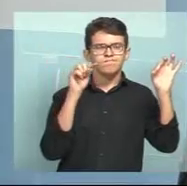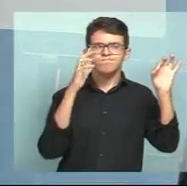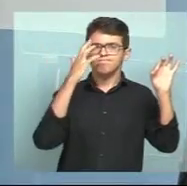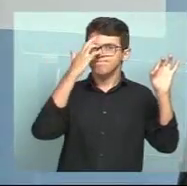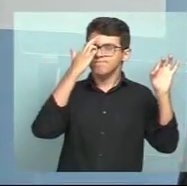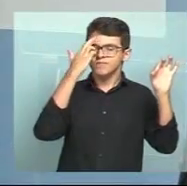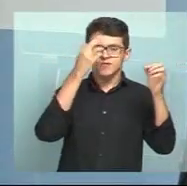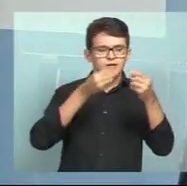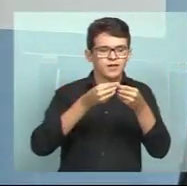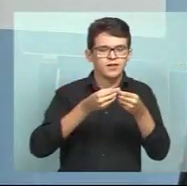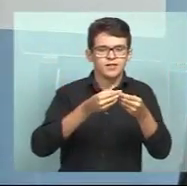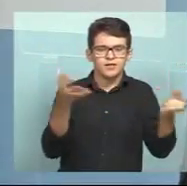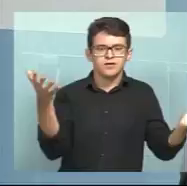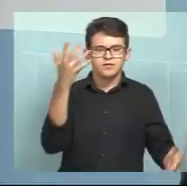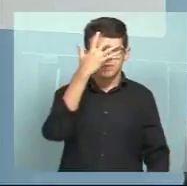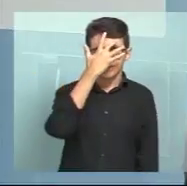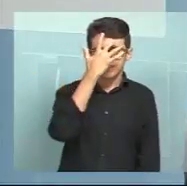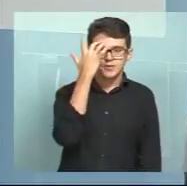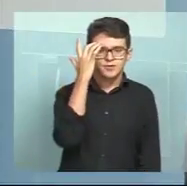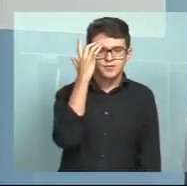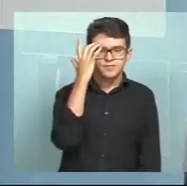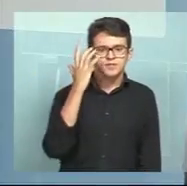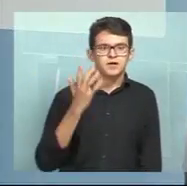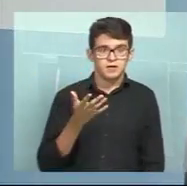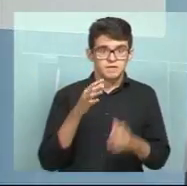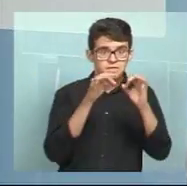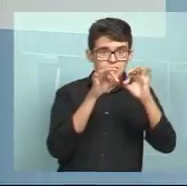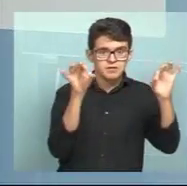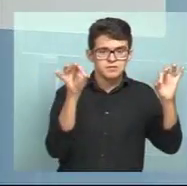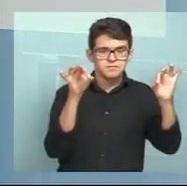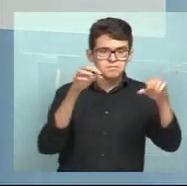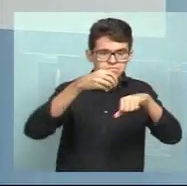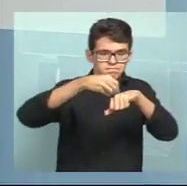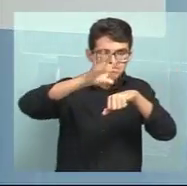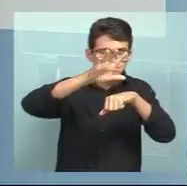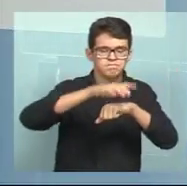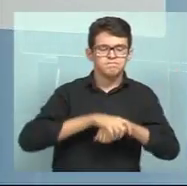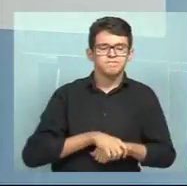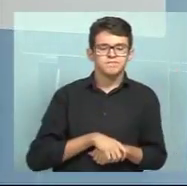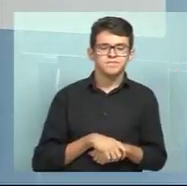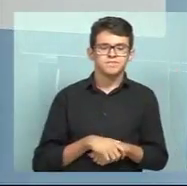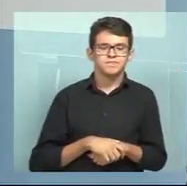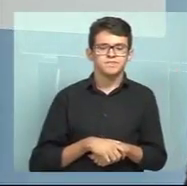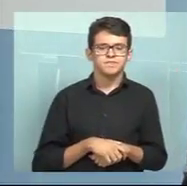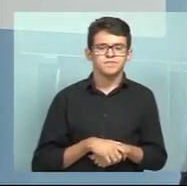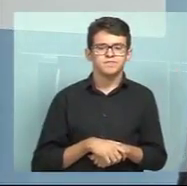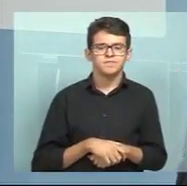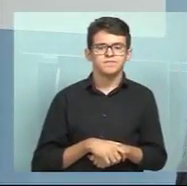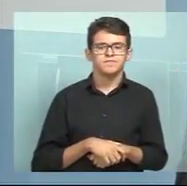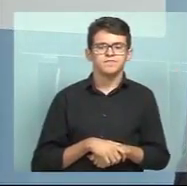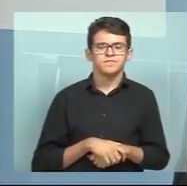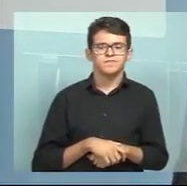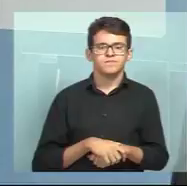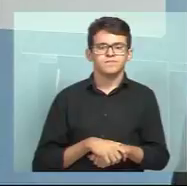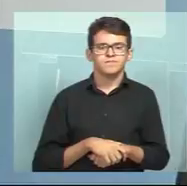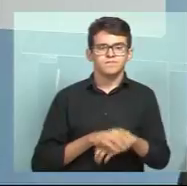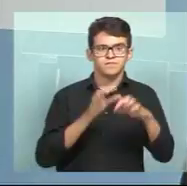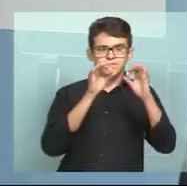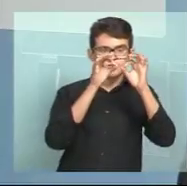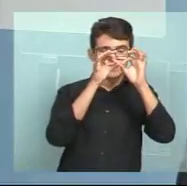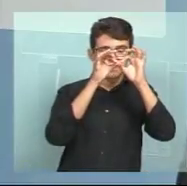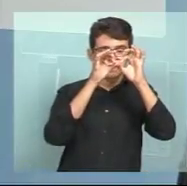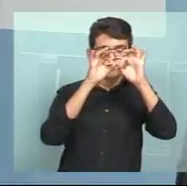importante para o país, ele sabe fazer. E ele fez aqui. Eu vou ler aqui a frase. Pode ficar à vontade. Do ex-ministro, que